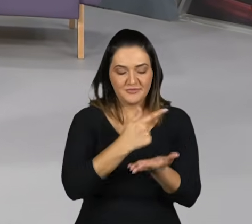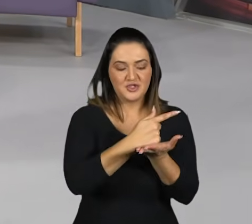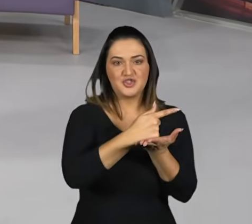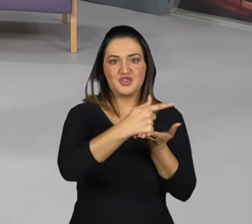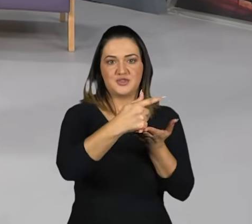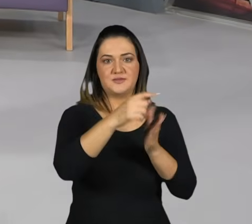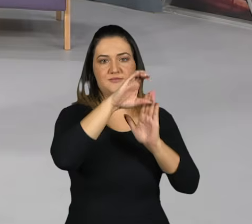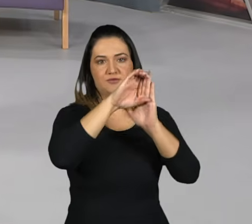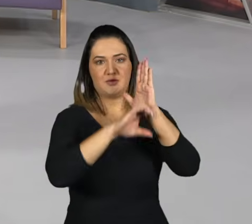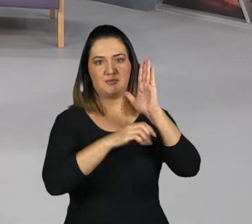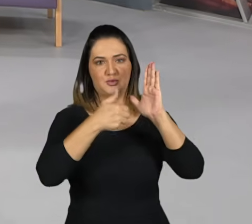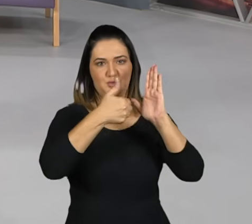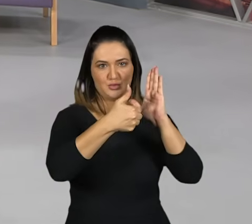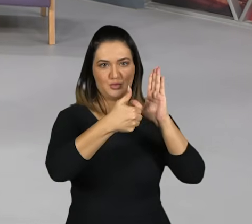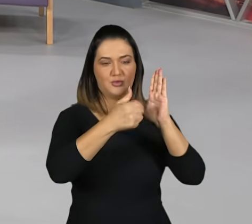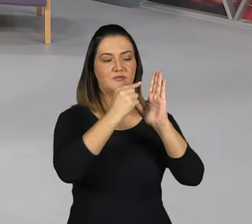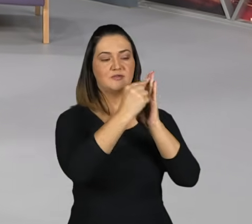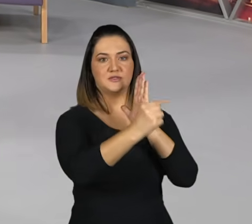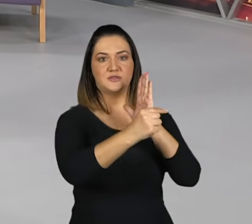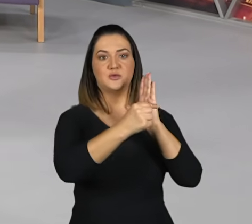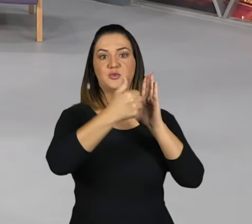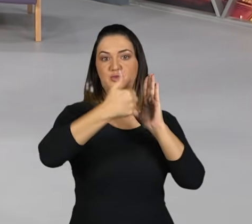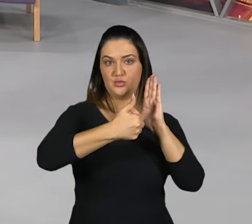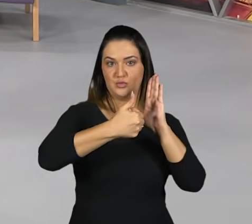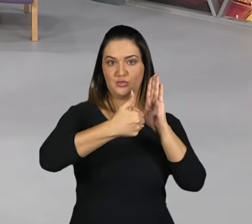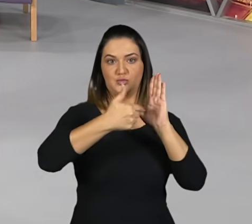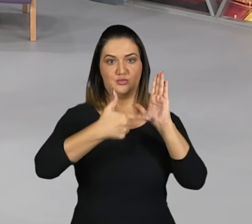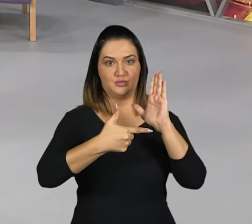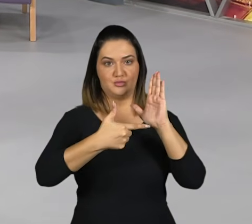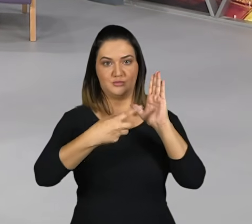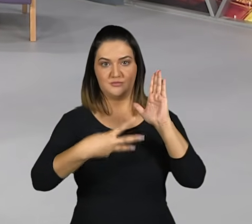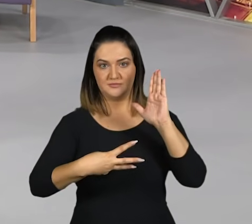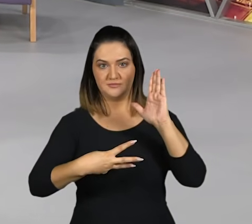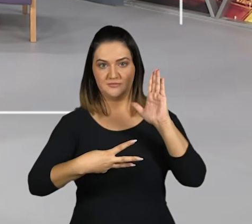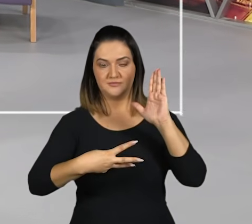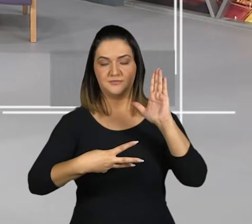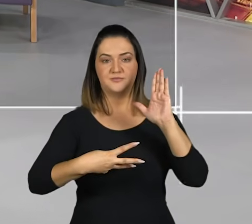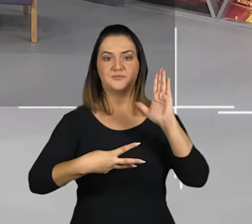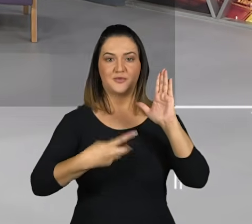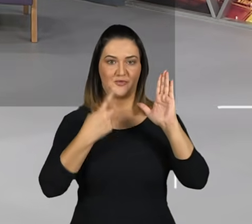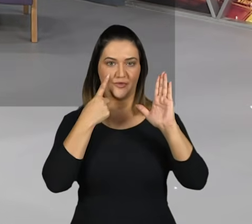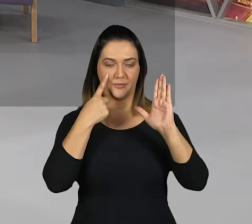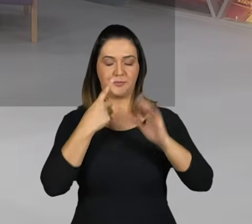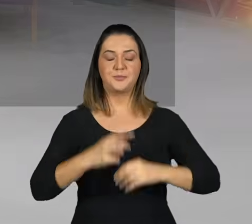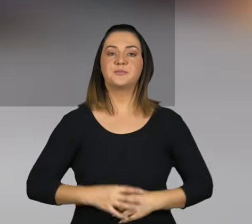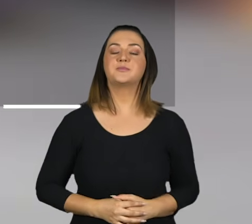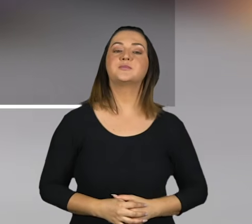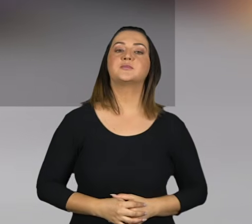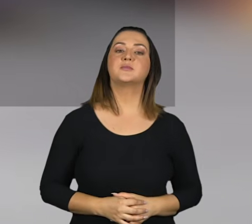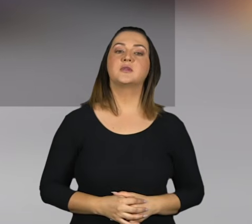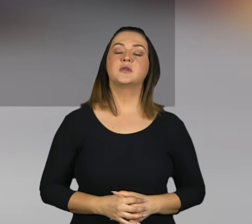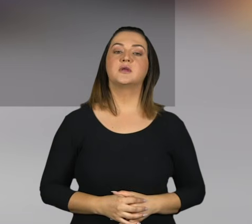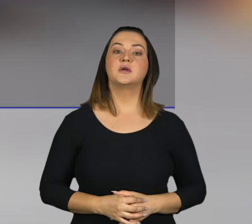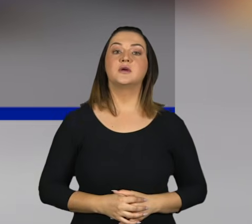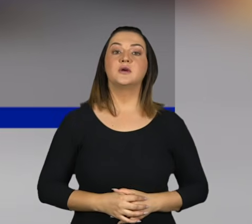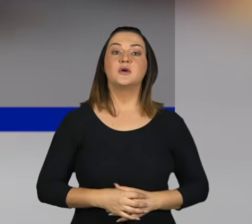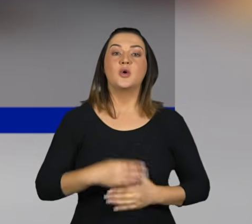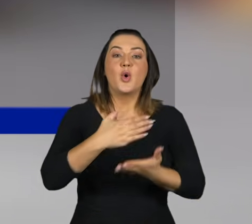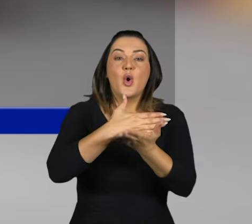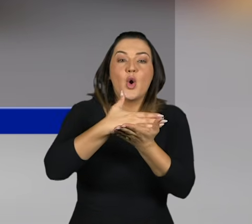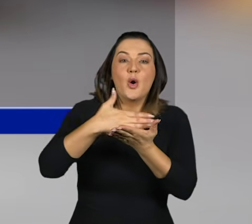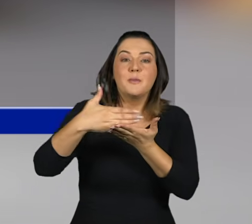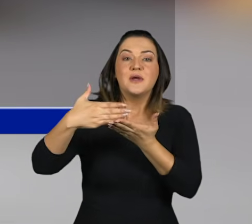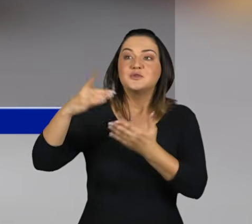1, Gênesis capítulo número 1, versículos 1, 2 e 3. Escuta aí.